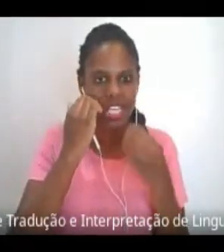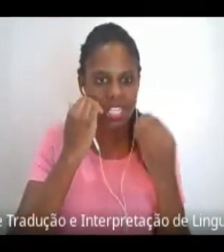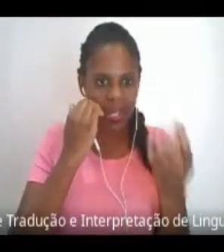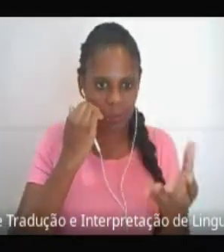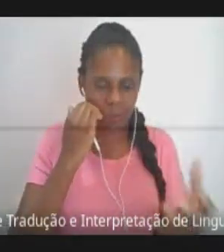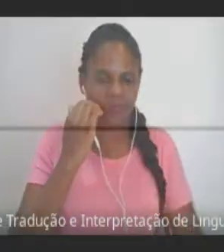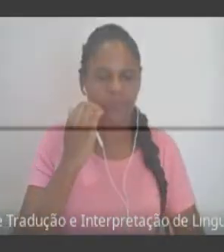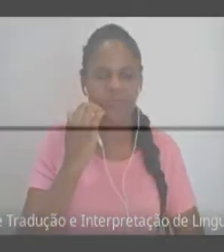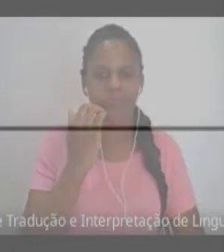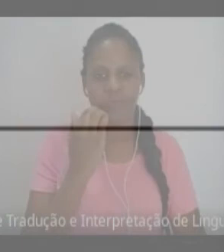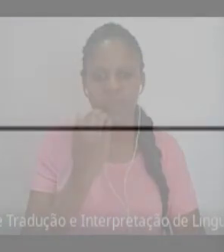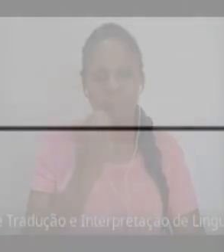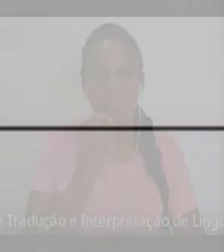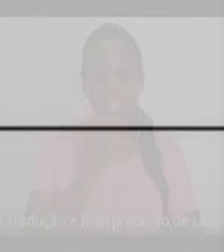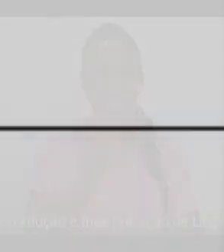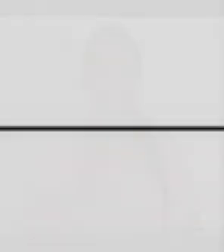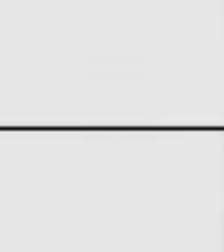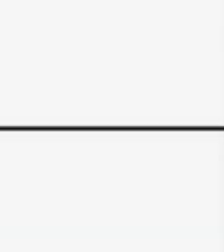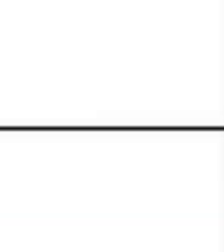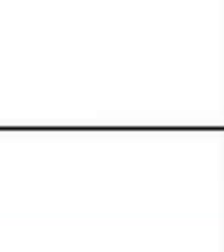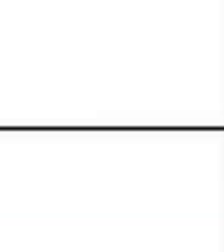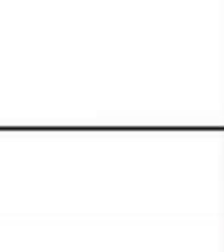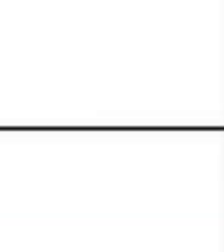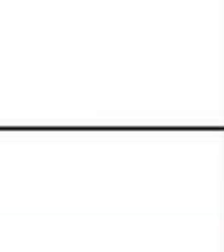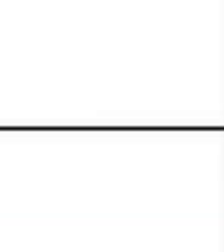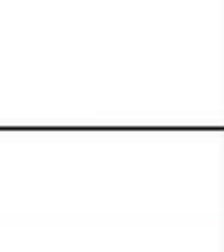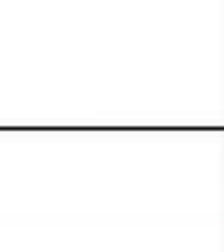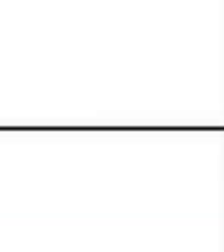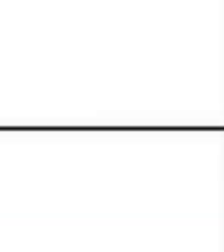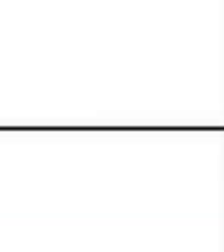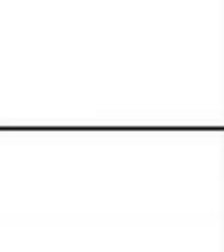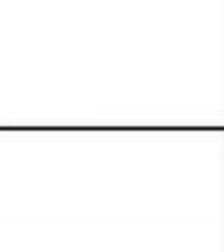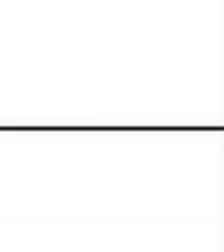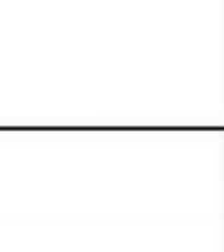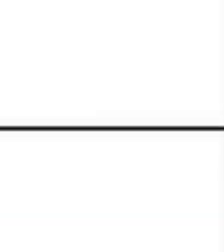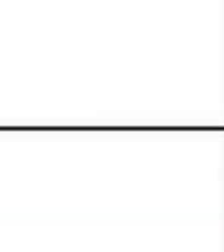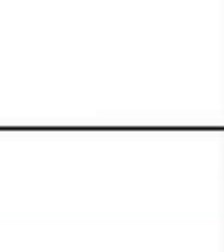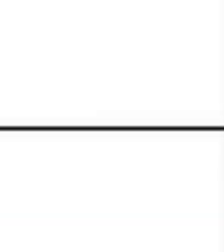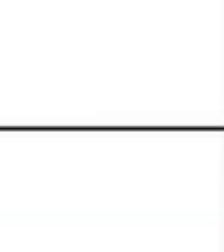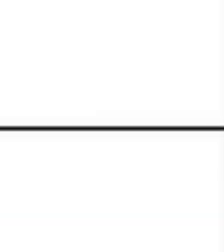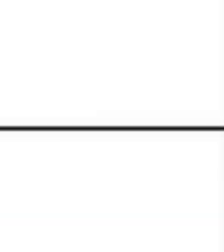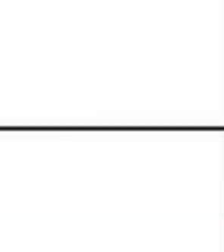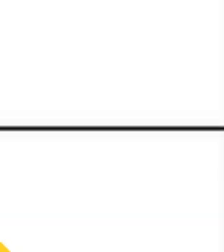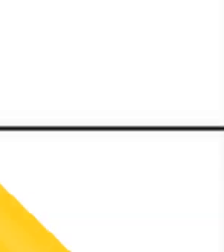surdo em questão. Imagem da vinheta inicial.